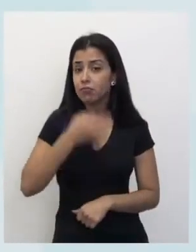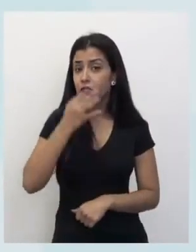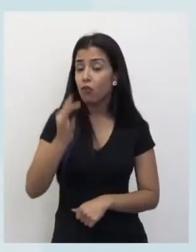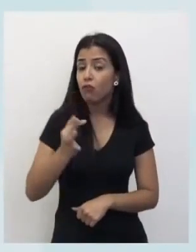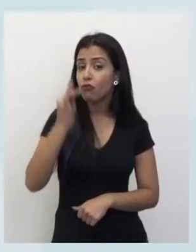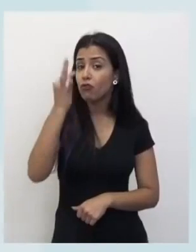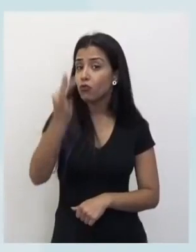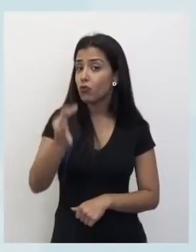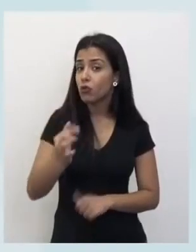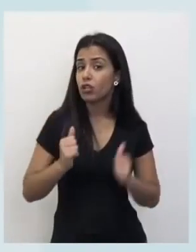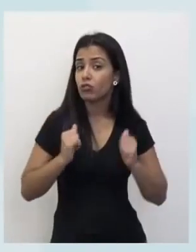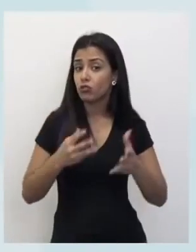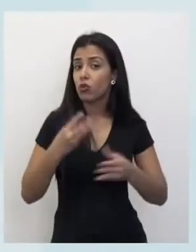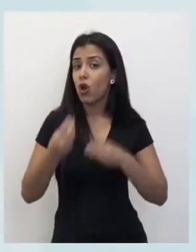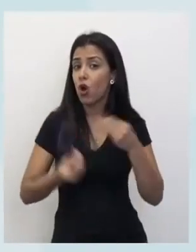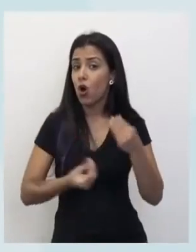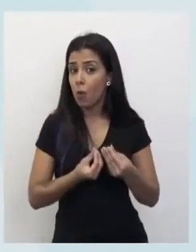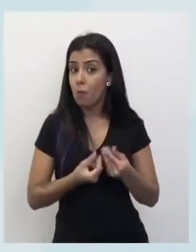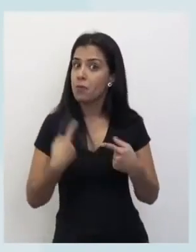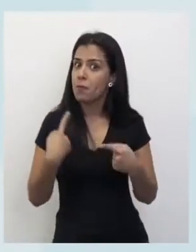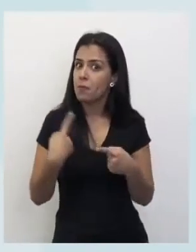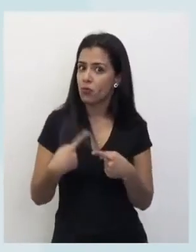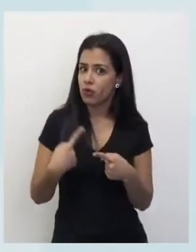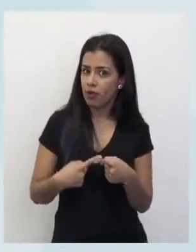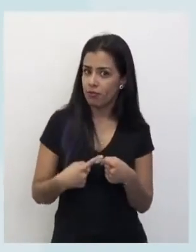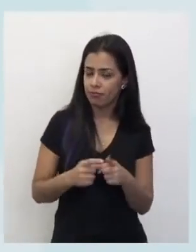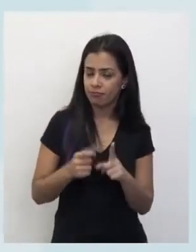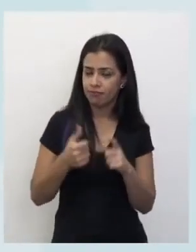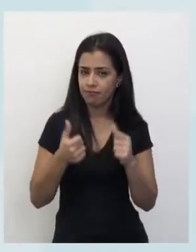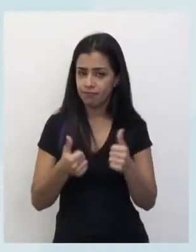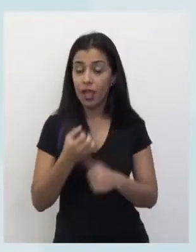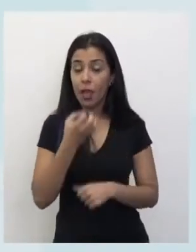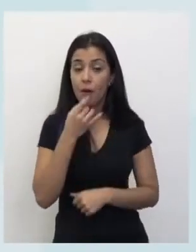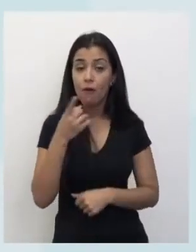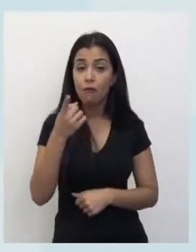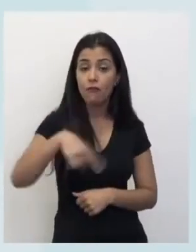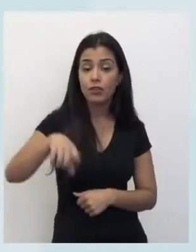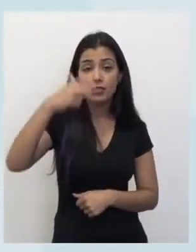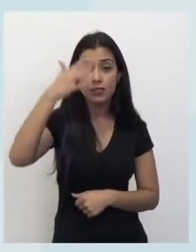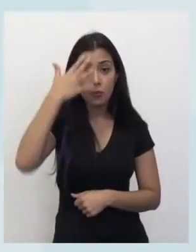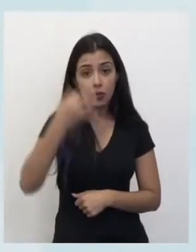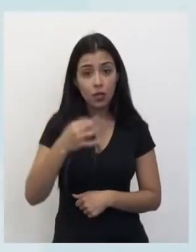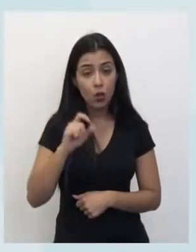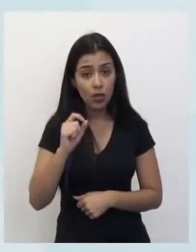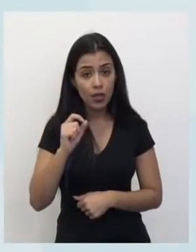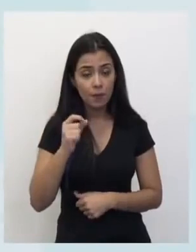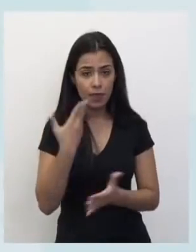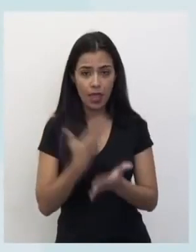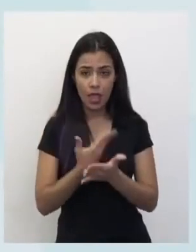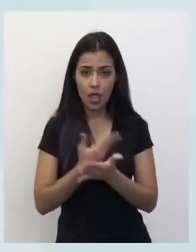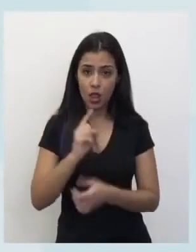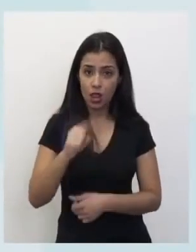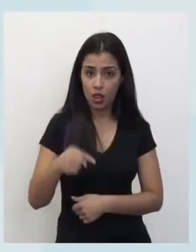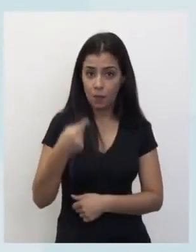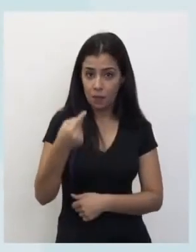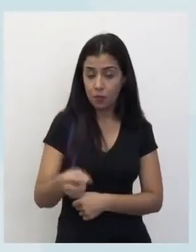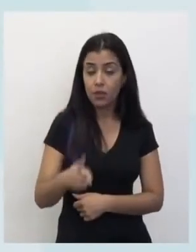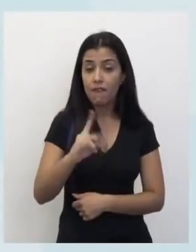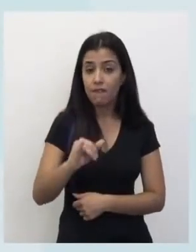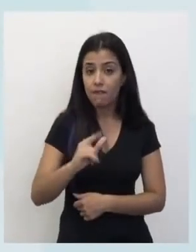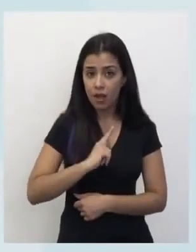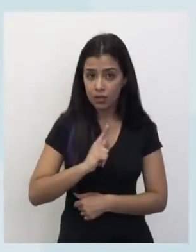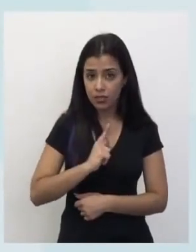por quê? Vocês precisam entender o seguinte: na próxima aula, essas anotações, elas farão parte de